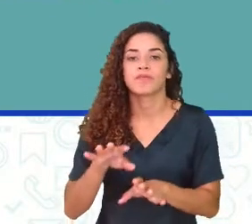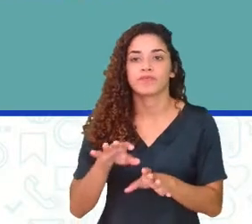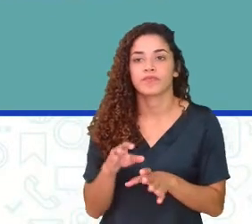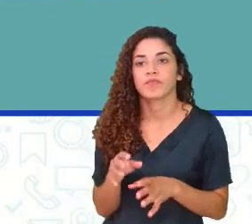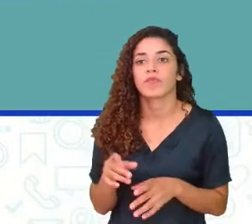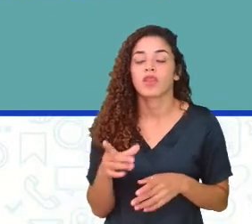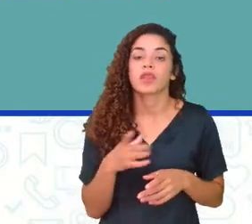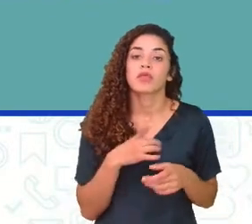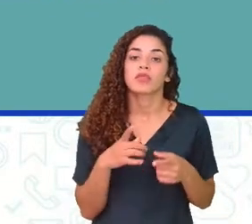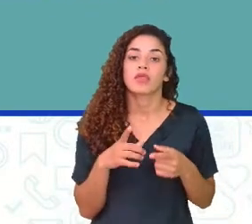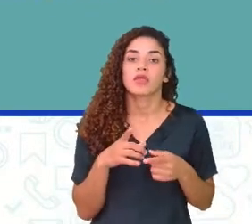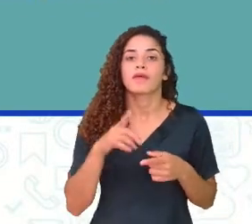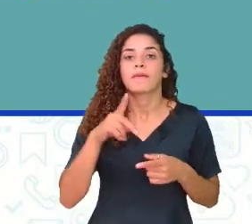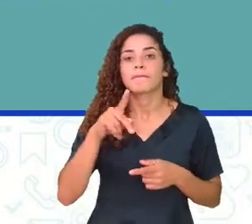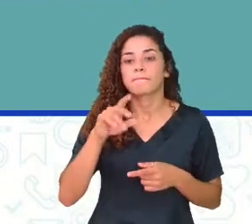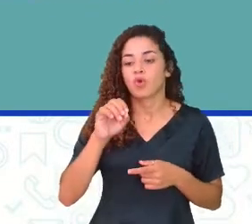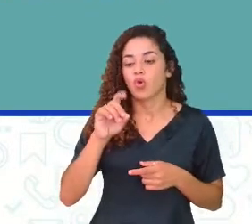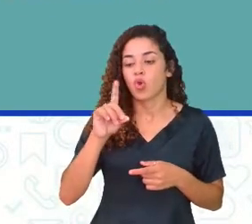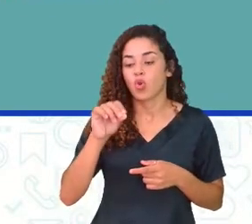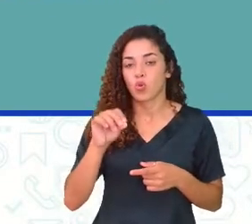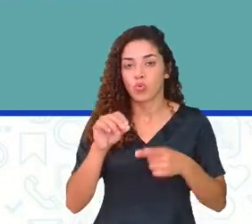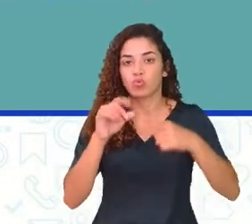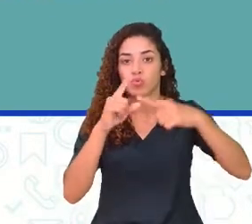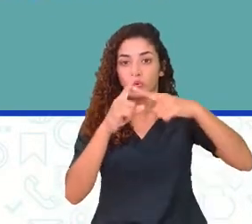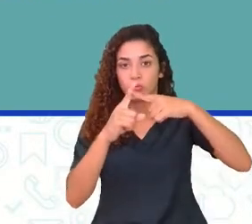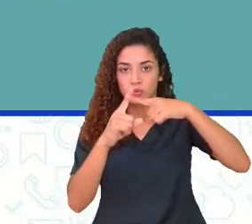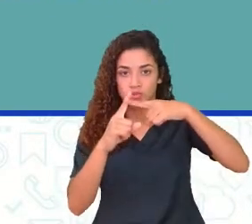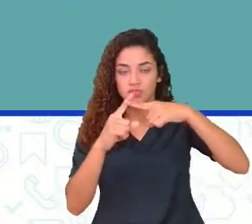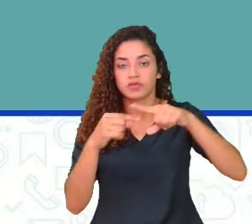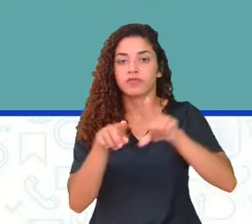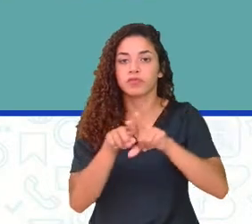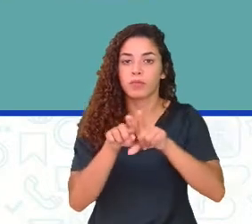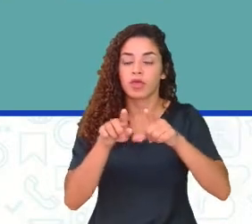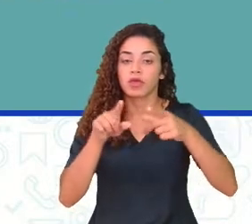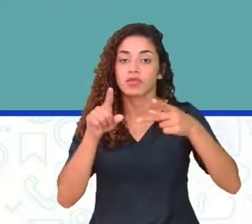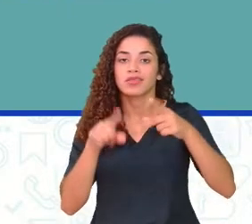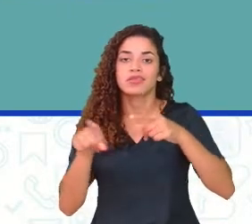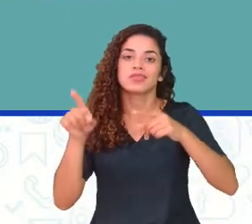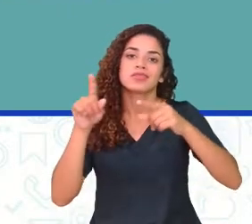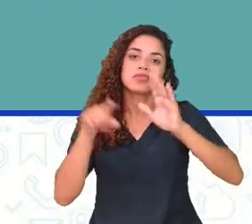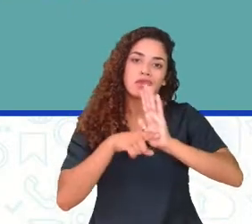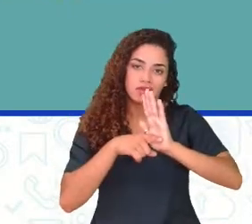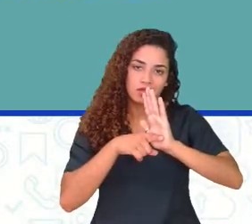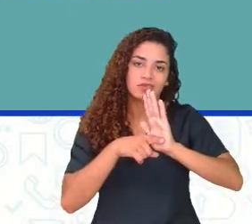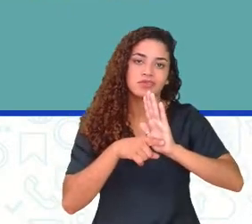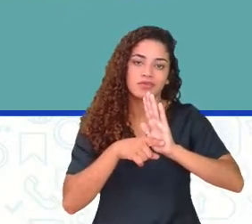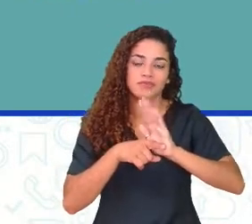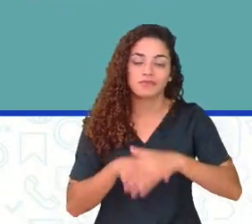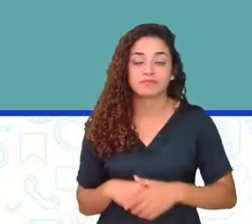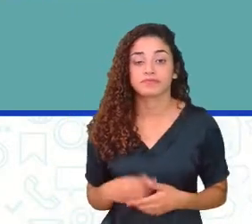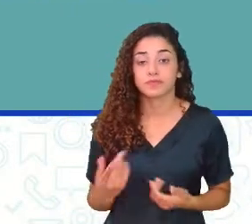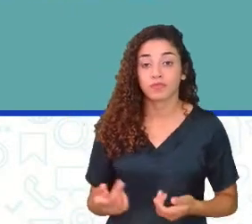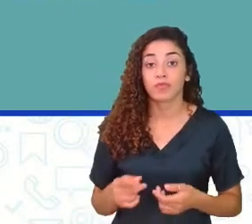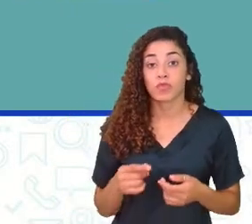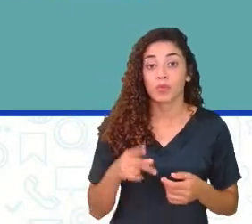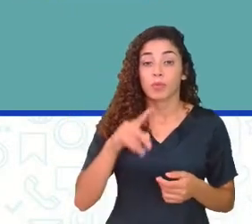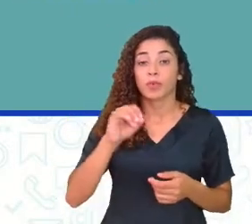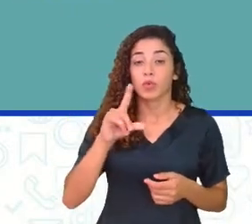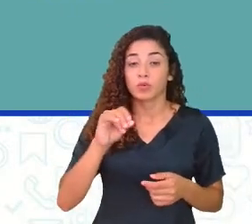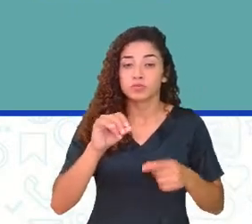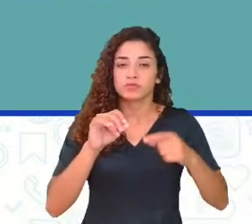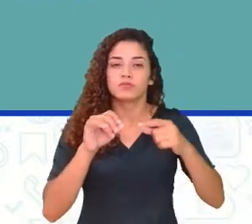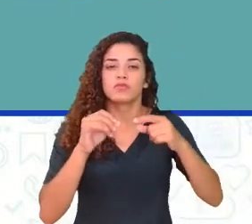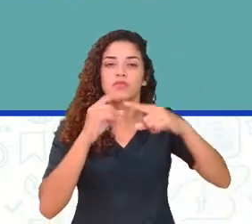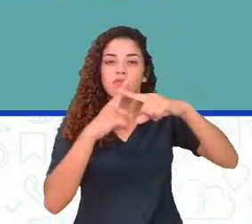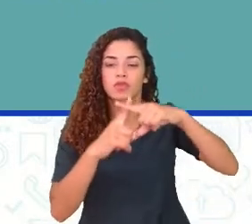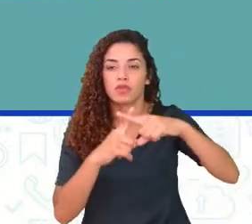aí tem a questão do polo positivo, são os prótons, o polo negativo, os elétrons. Os polos positivos,